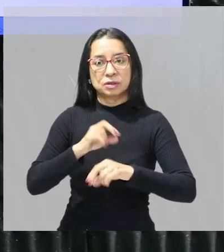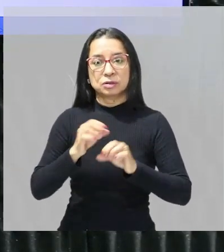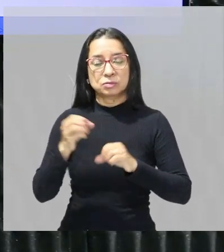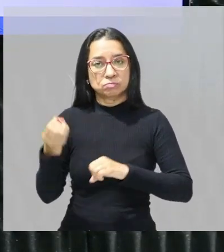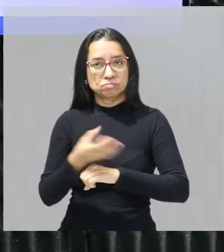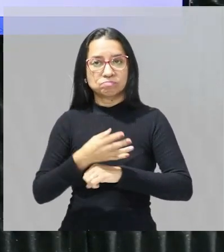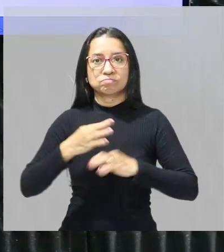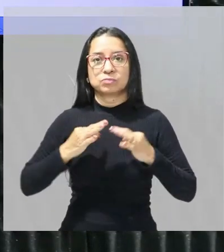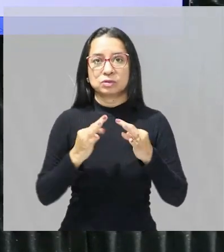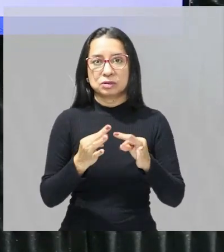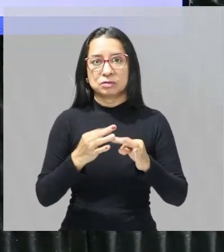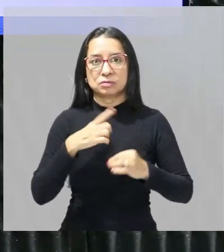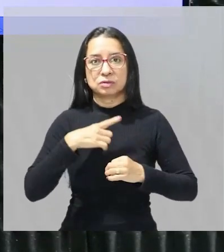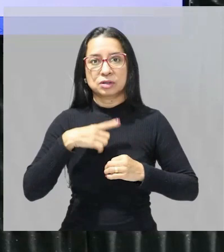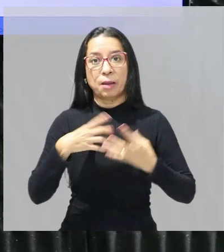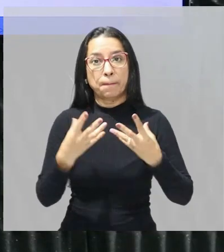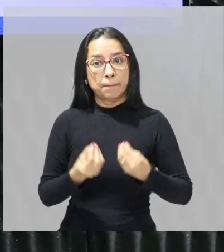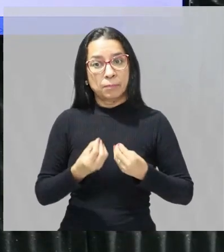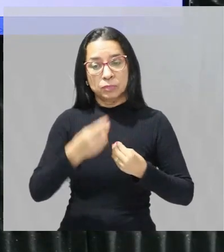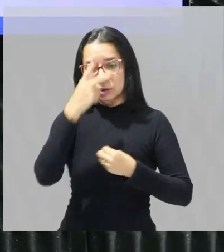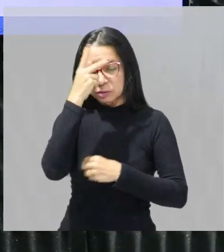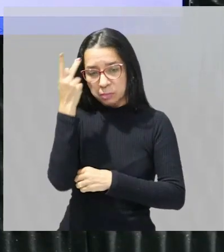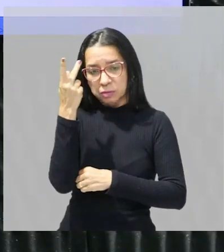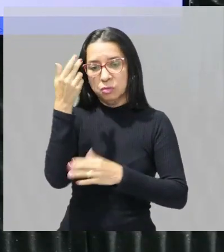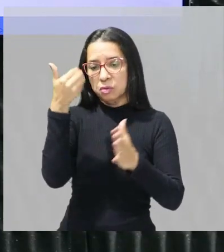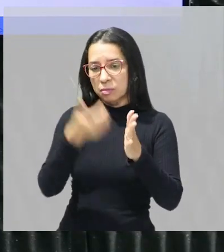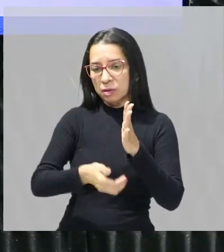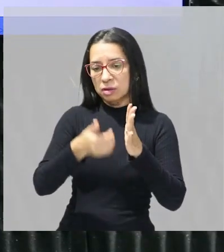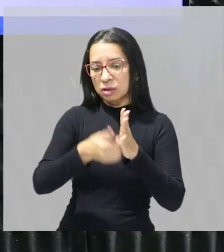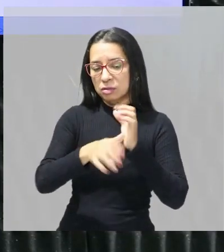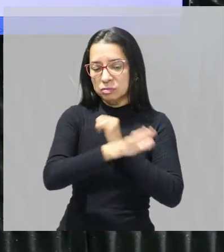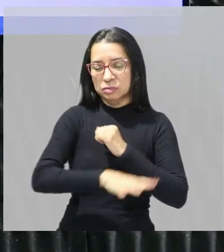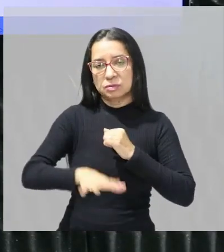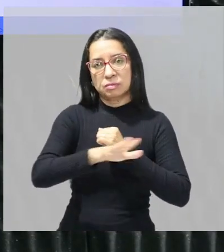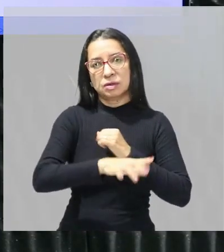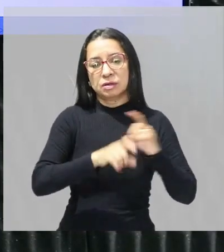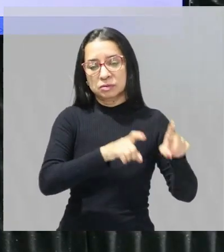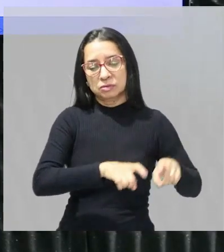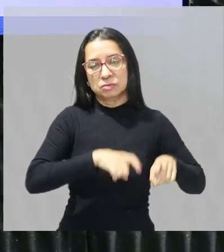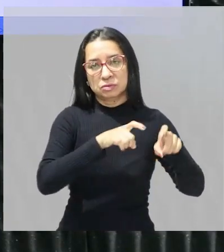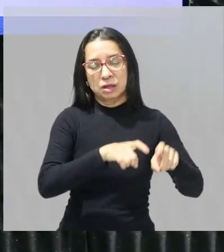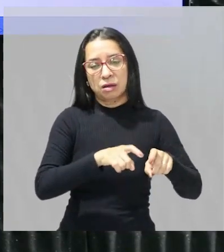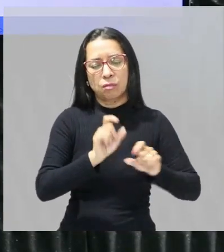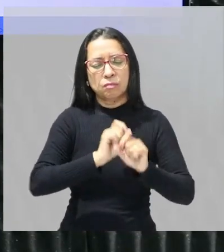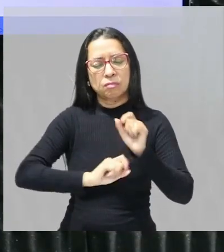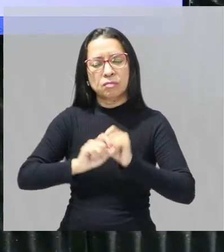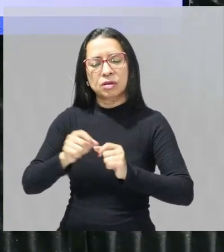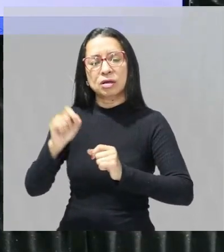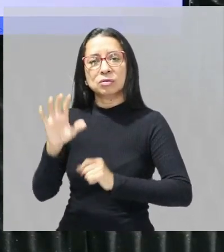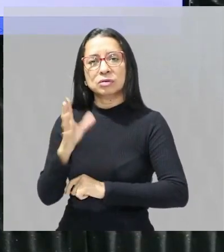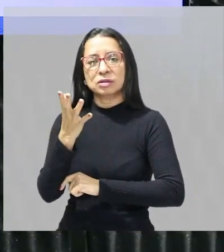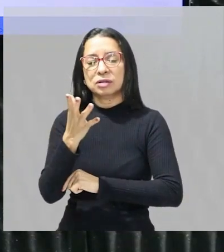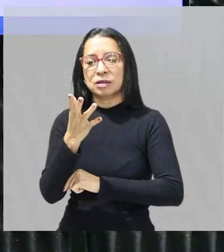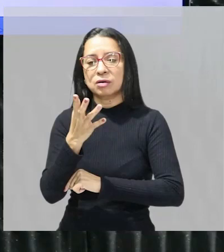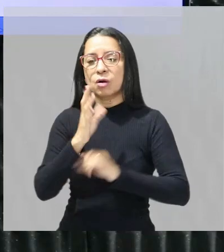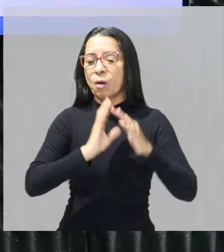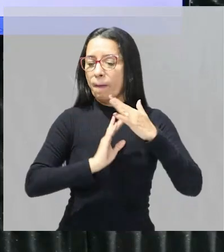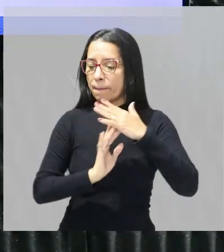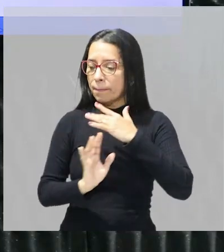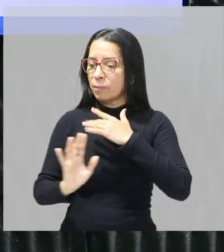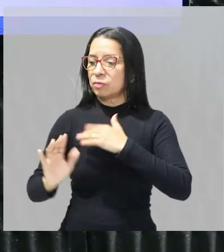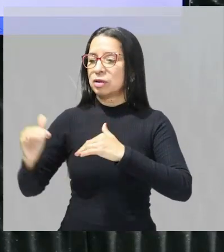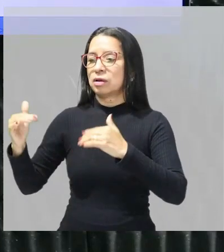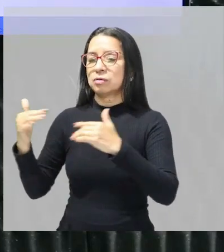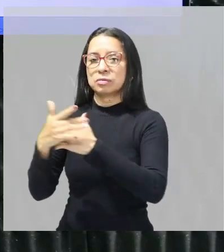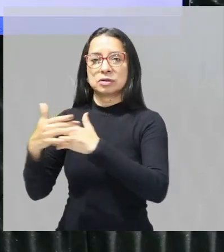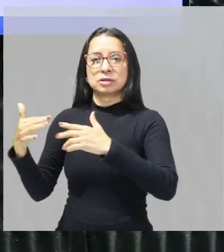muitas pessoas, principalmente pequenos produtores, perdendo seu espaço rural. Resultado, eles tiveram que migrar para as cidades em busca